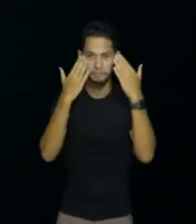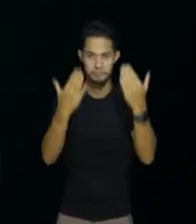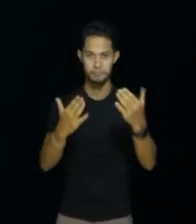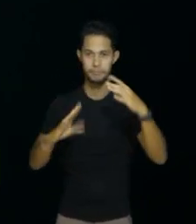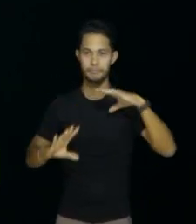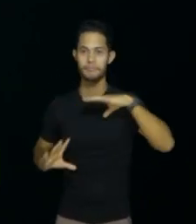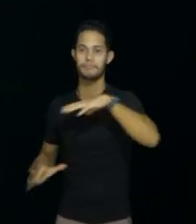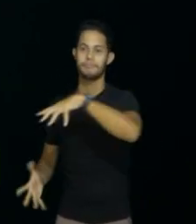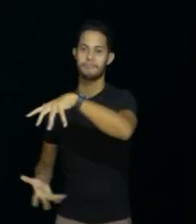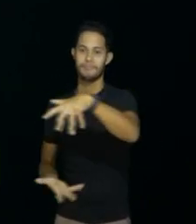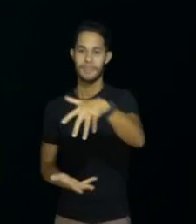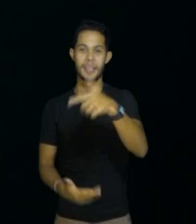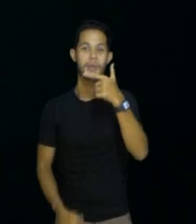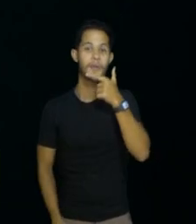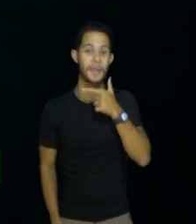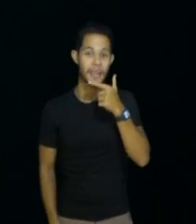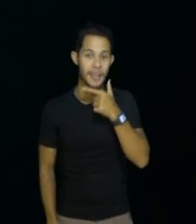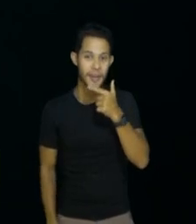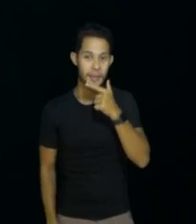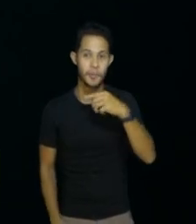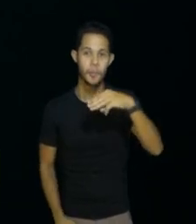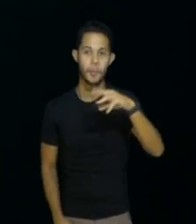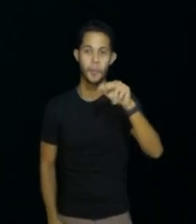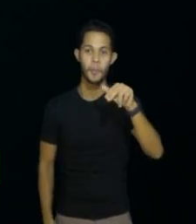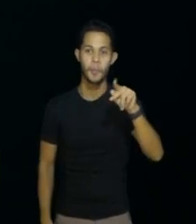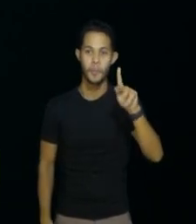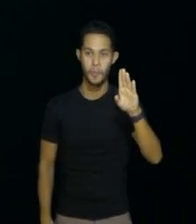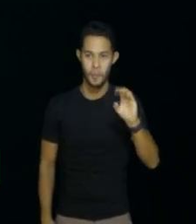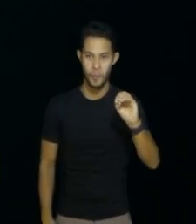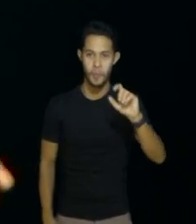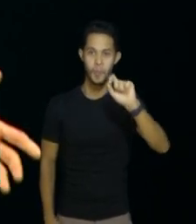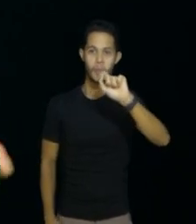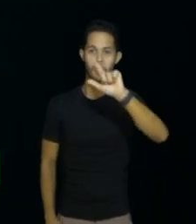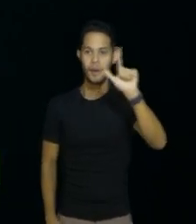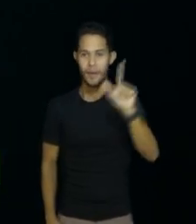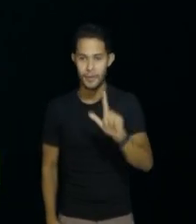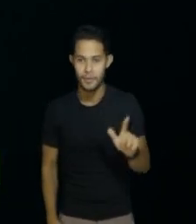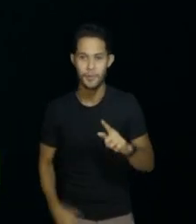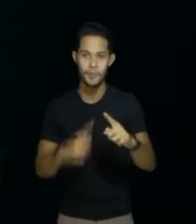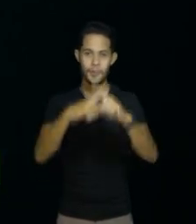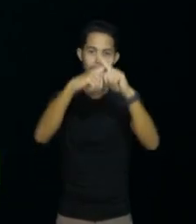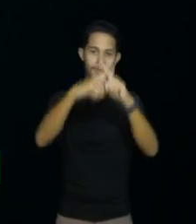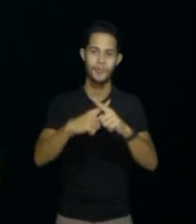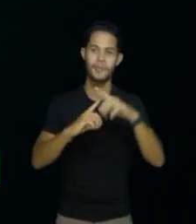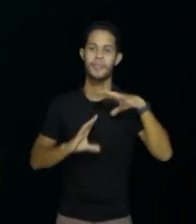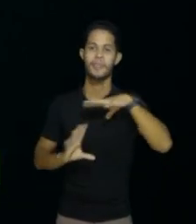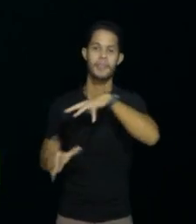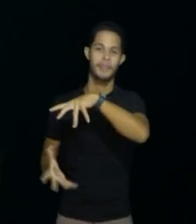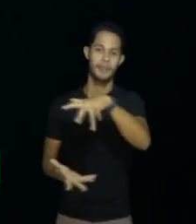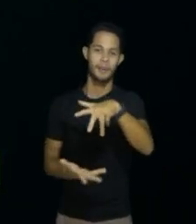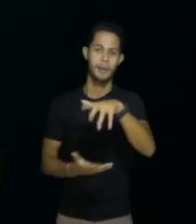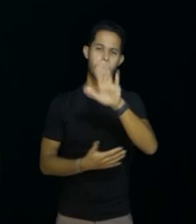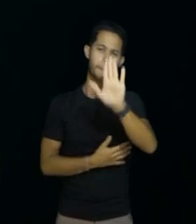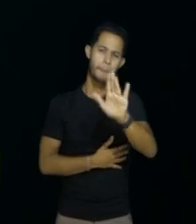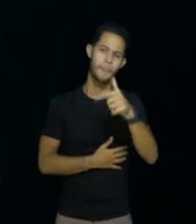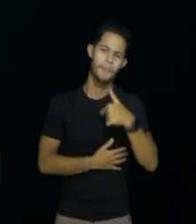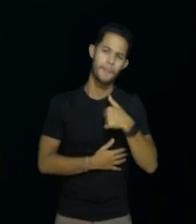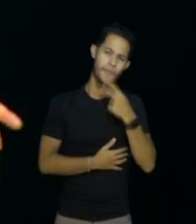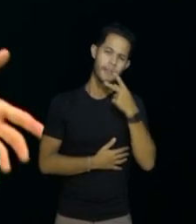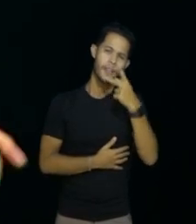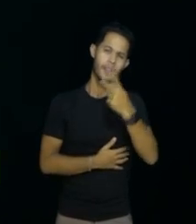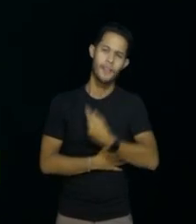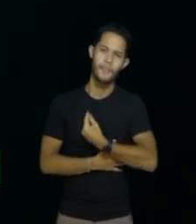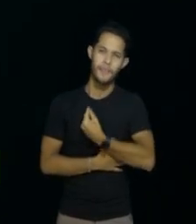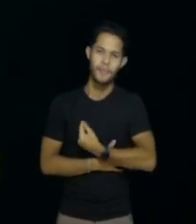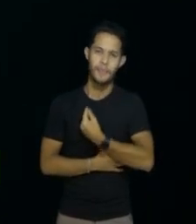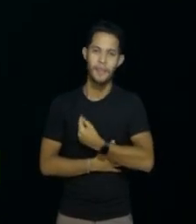Azul é o melhor queijo, né, no terceiro campeonato mundial. Então eu poderia falar muito do meu sentimento, da minha vida sobre Blumenau, mas